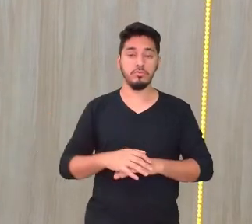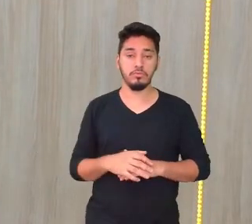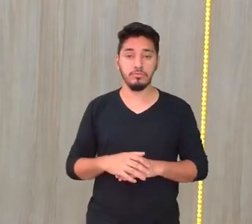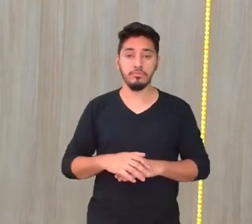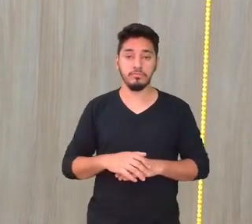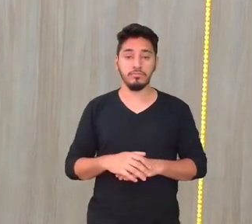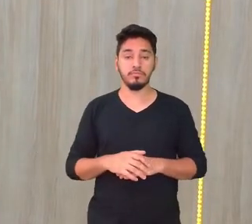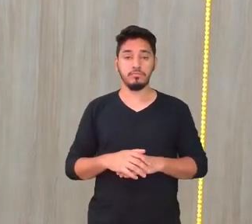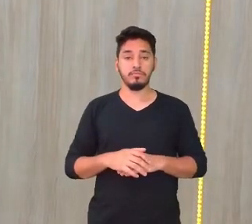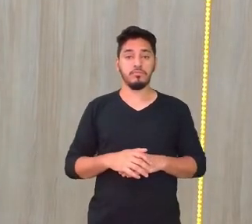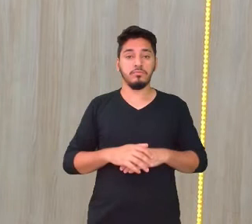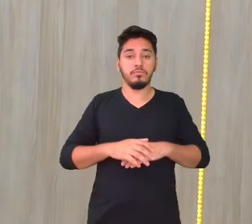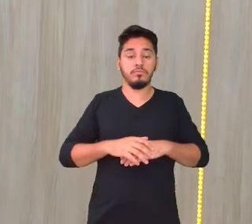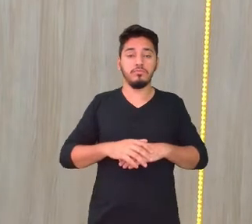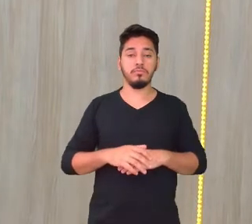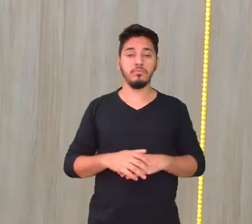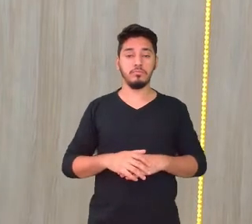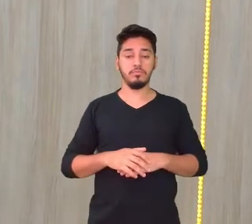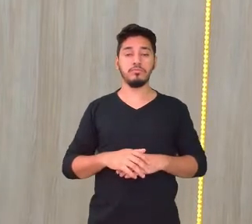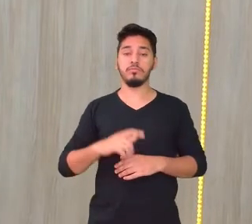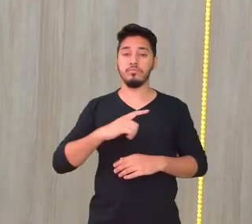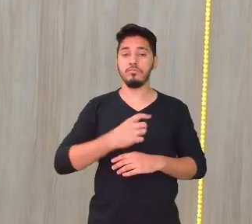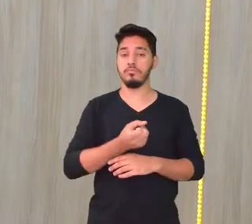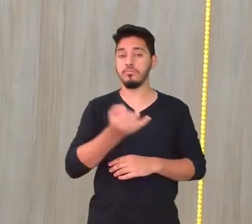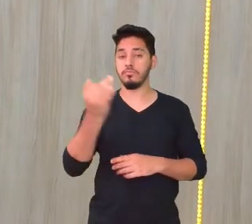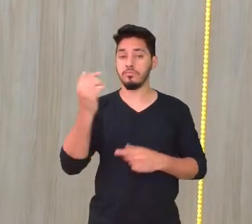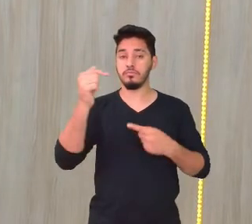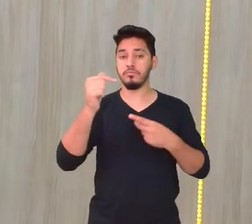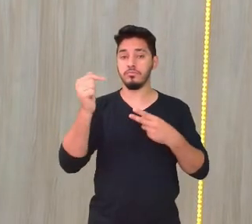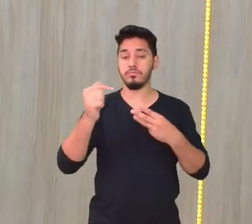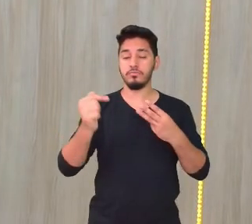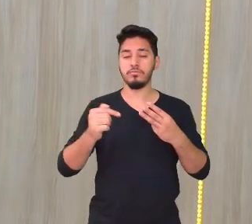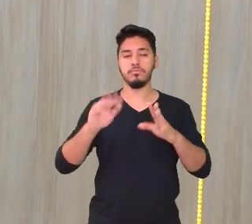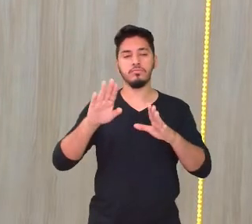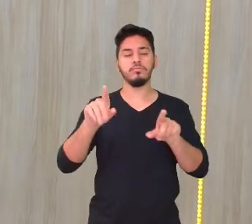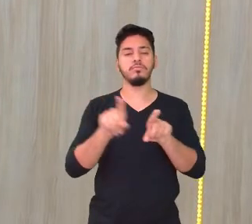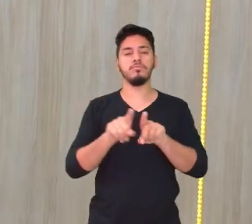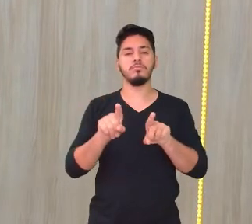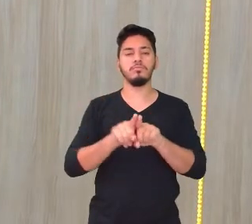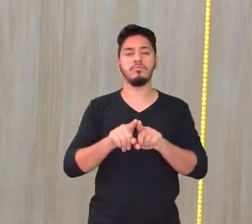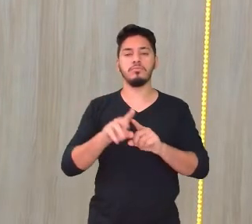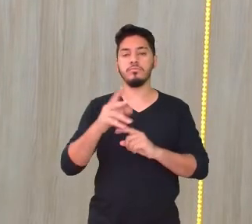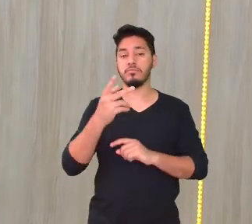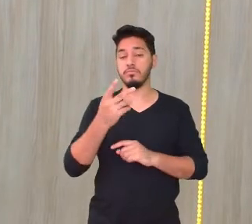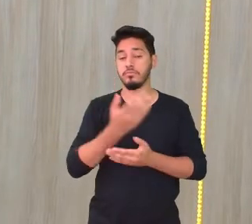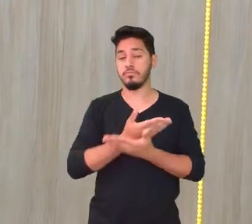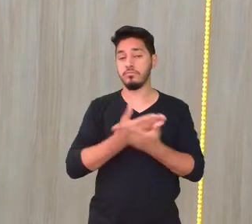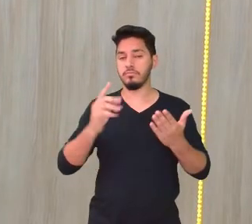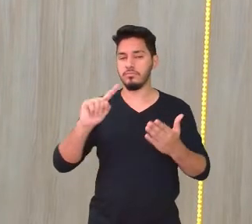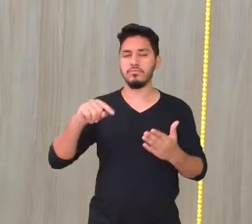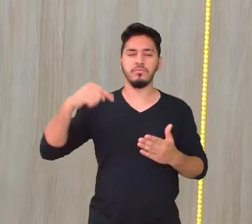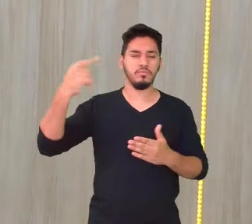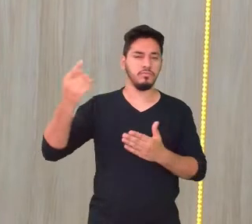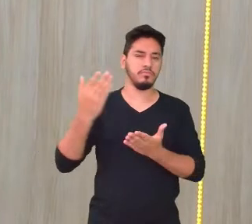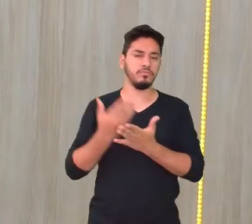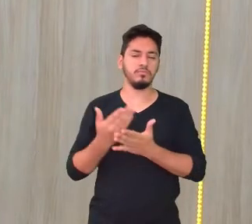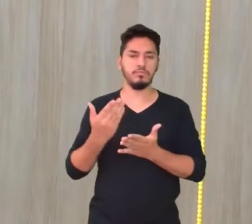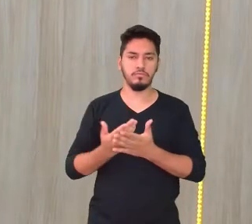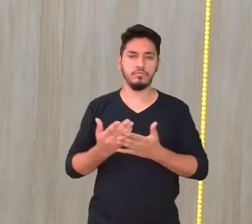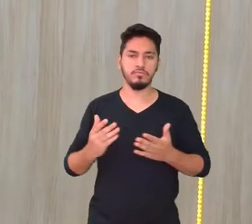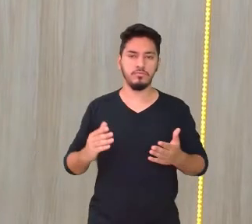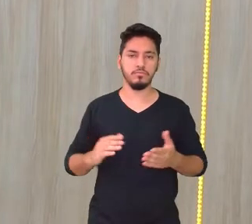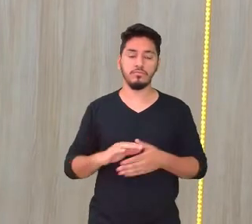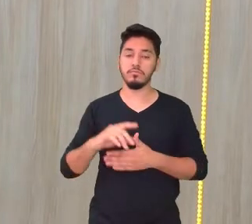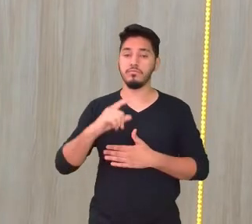Itália. A Batalha de Monte Castelo, né? E, inclusive, gente, eu vou trazer isso em uma outra aula. A